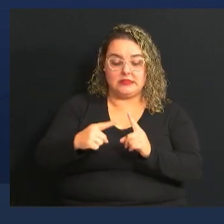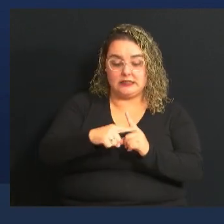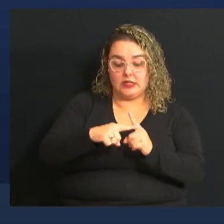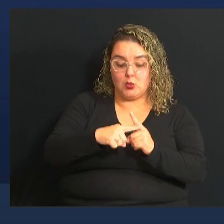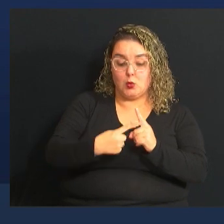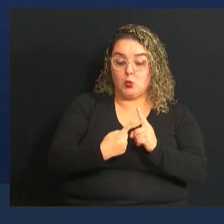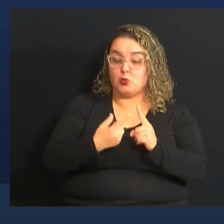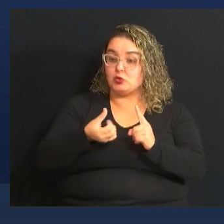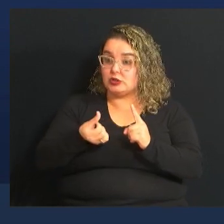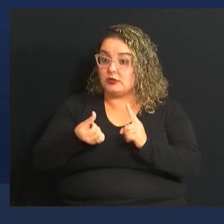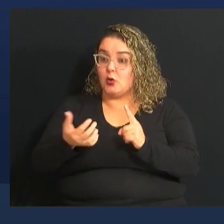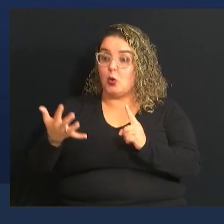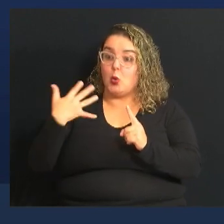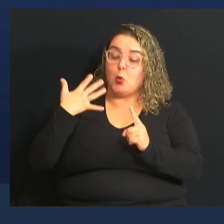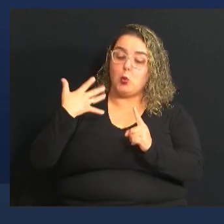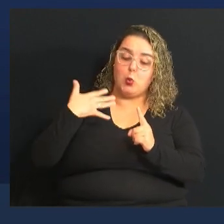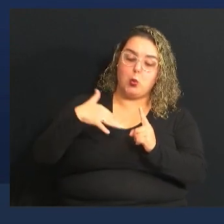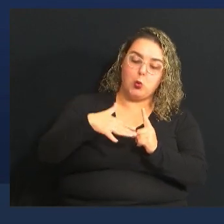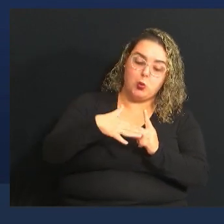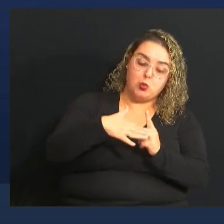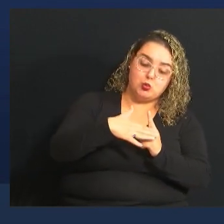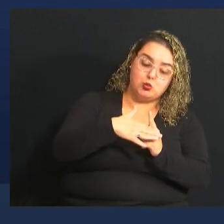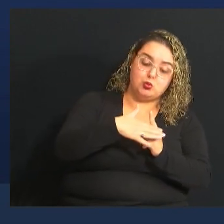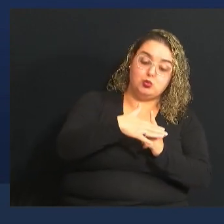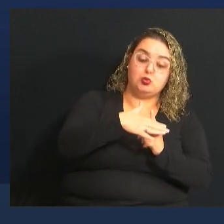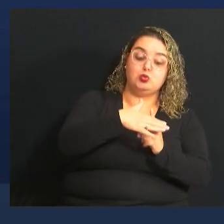ainda para a seleção verde e amarela.